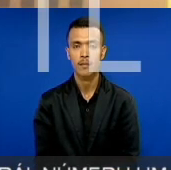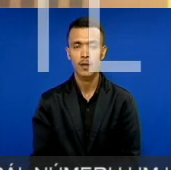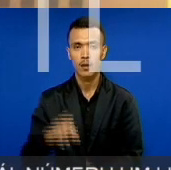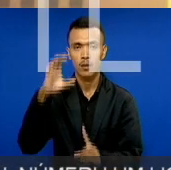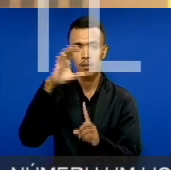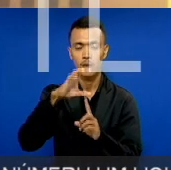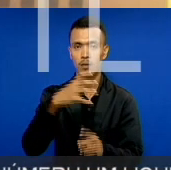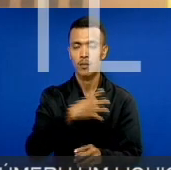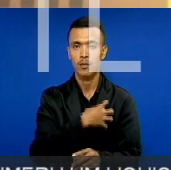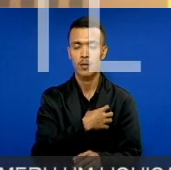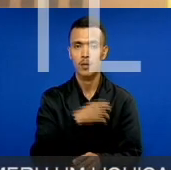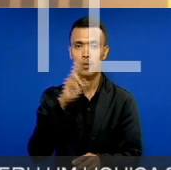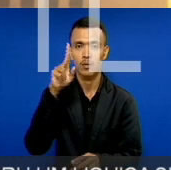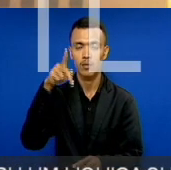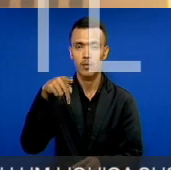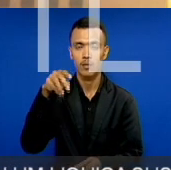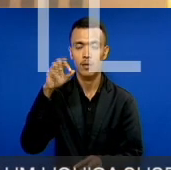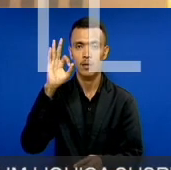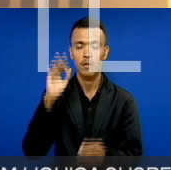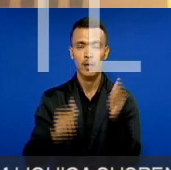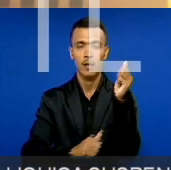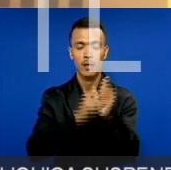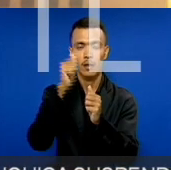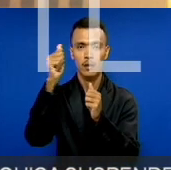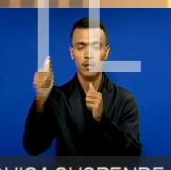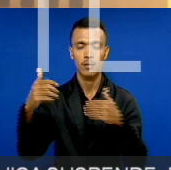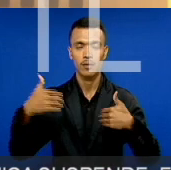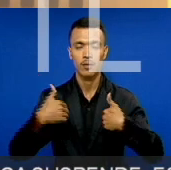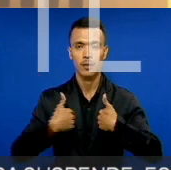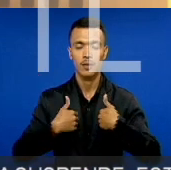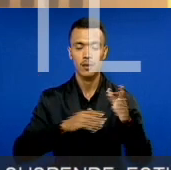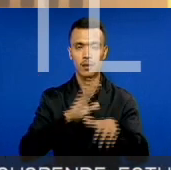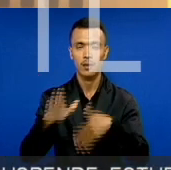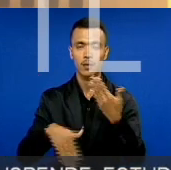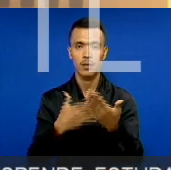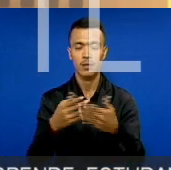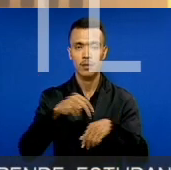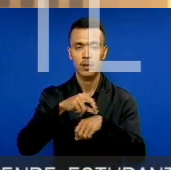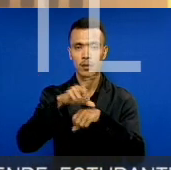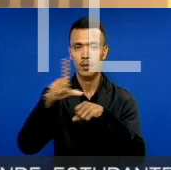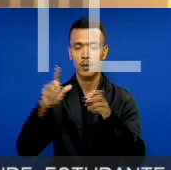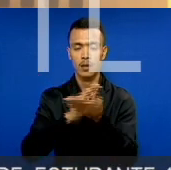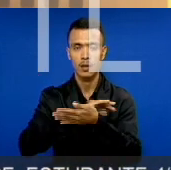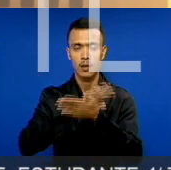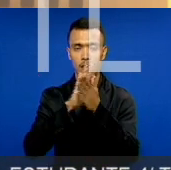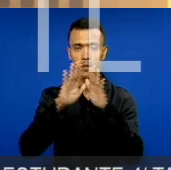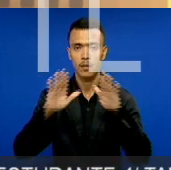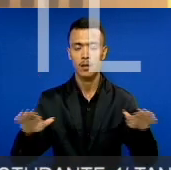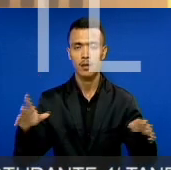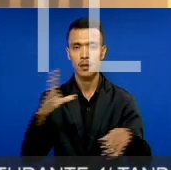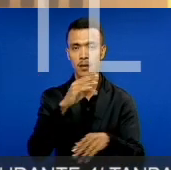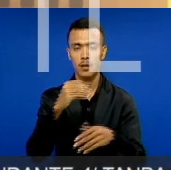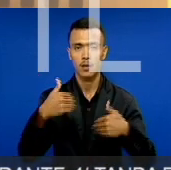Comando Israel Polícia Nacional Timor-Leste relata a situação Israel e a território nacional Lau Hakmatek no controlado